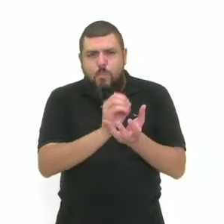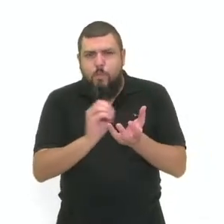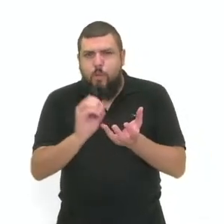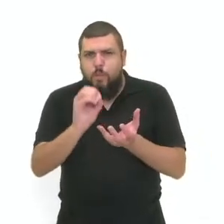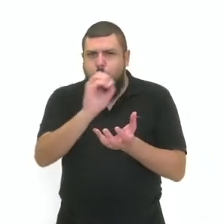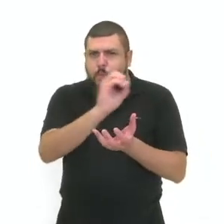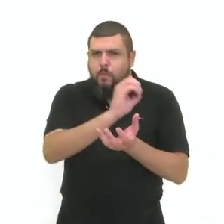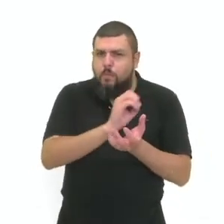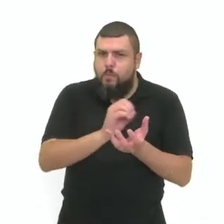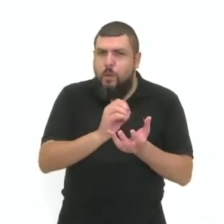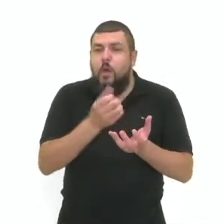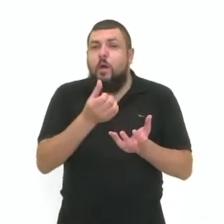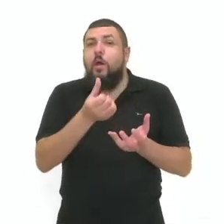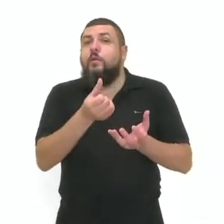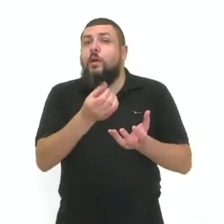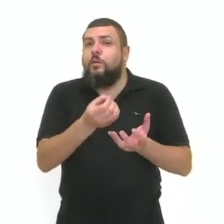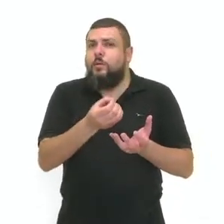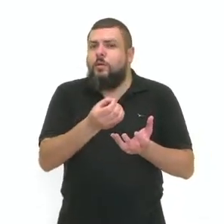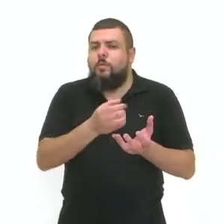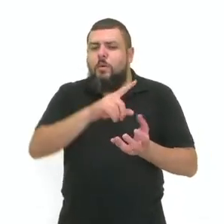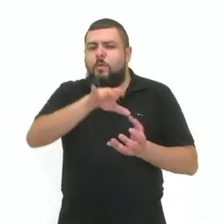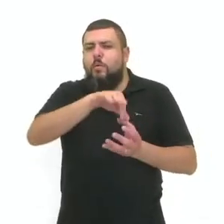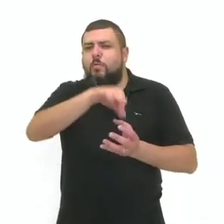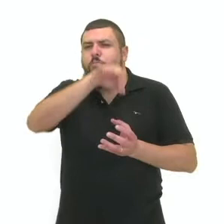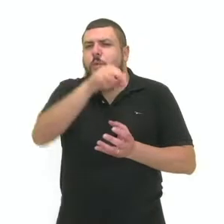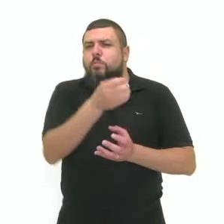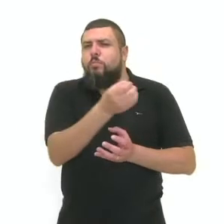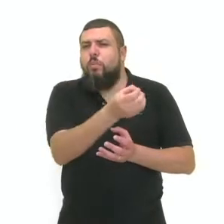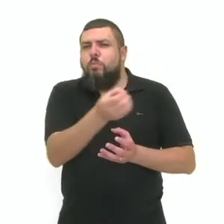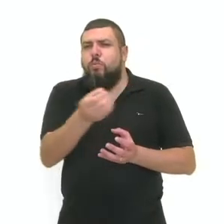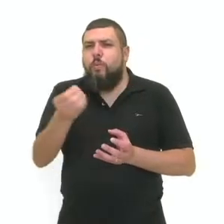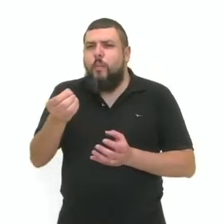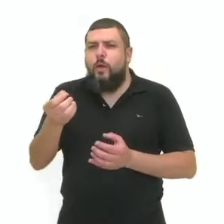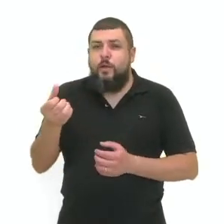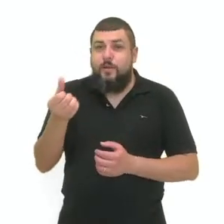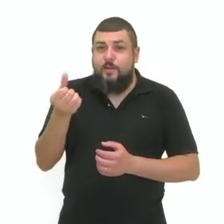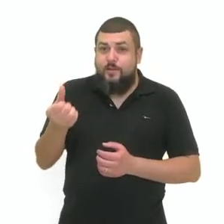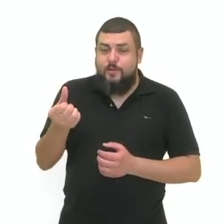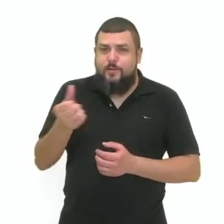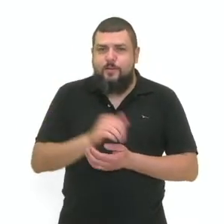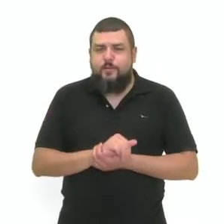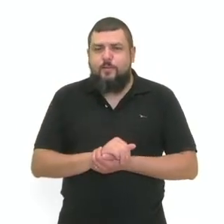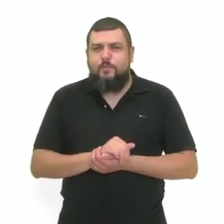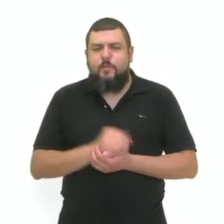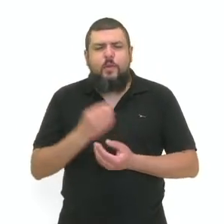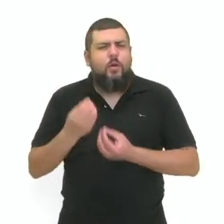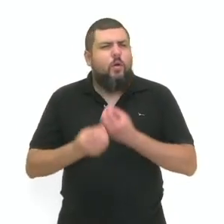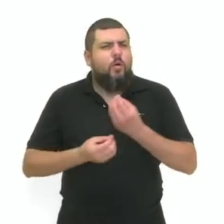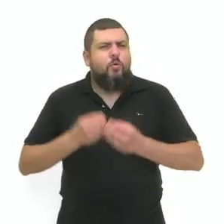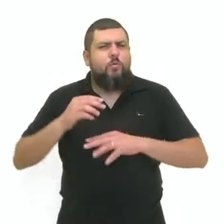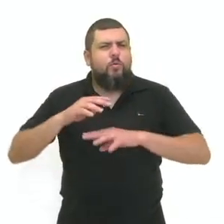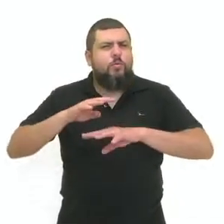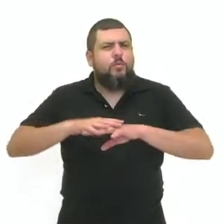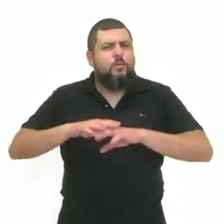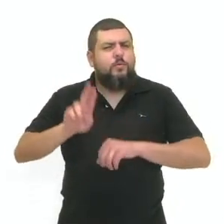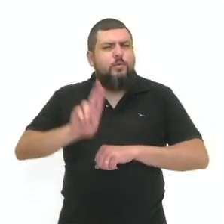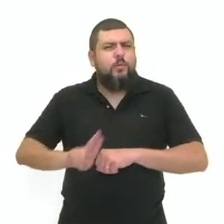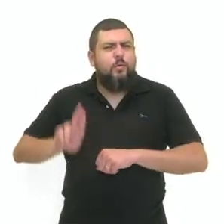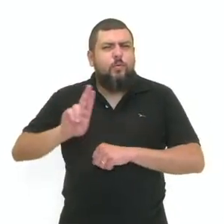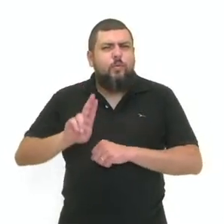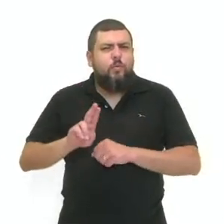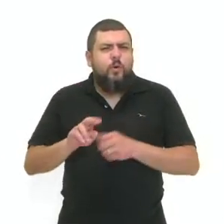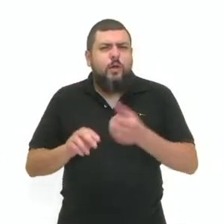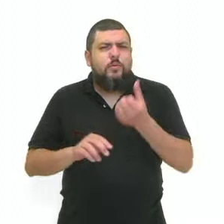todos os resultados possíveis para mega-sena como matemática é usada para esticar Então é isso que a gente